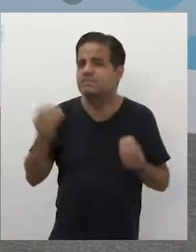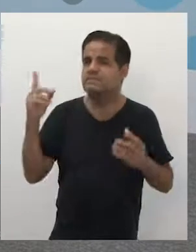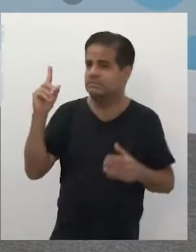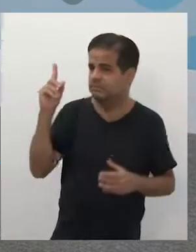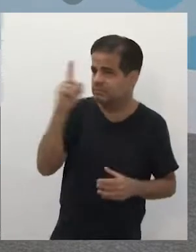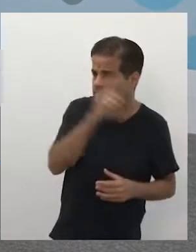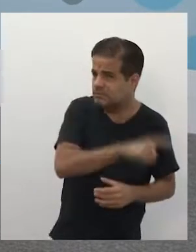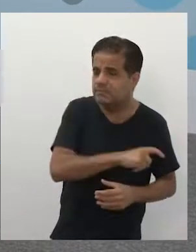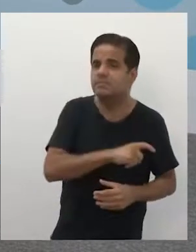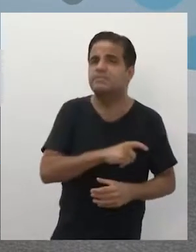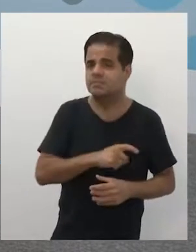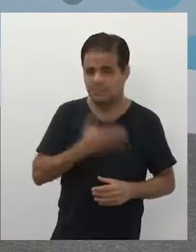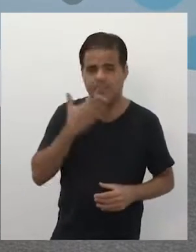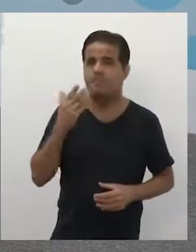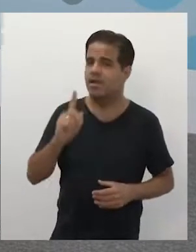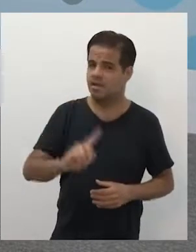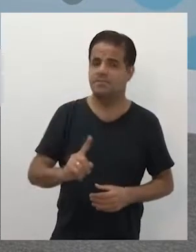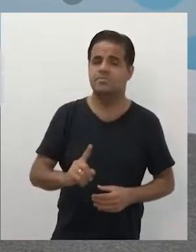complicado.